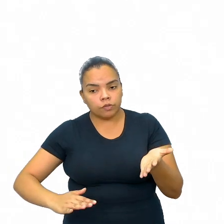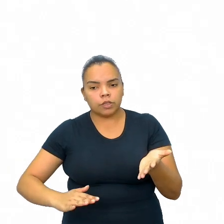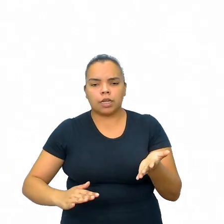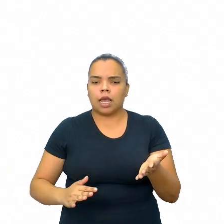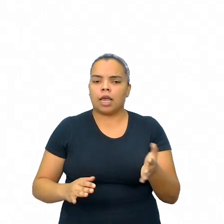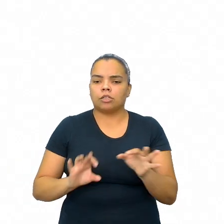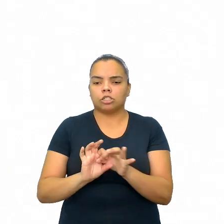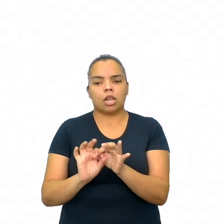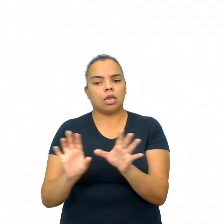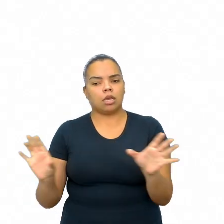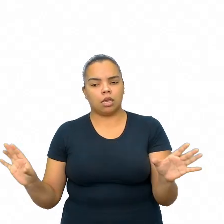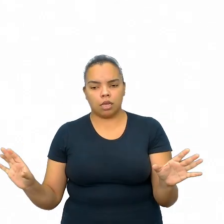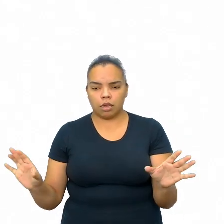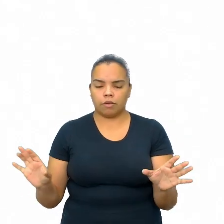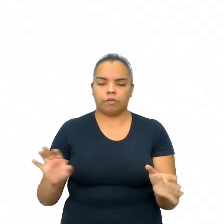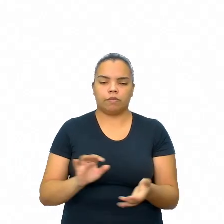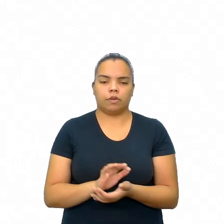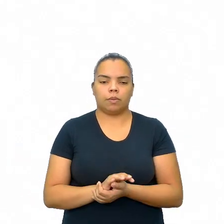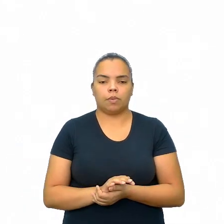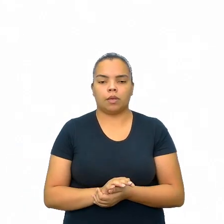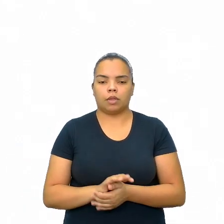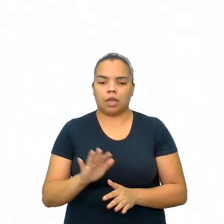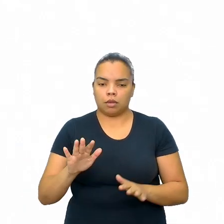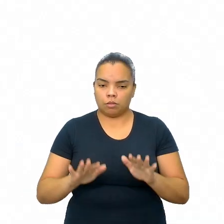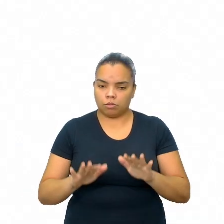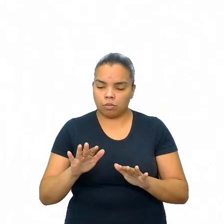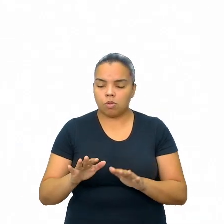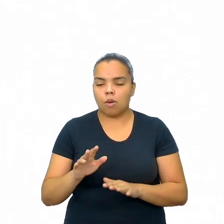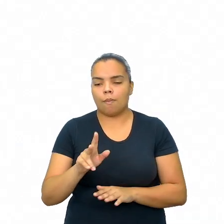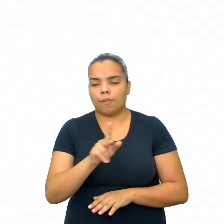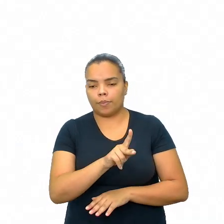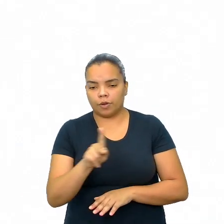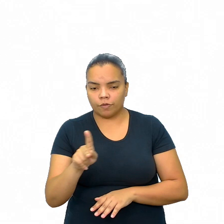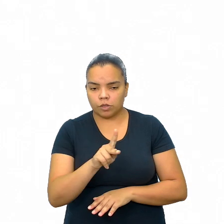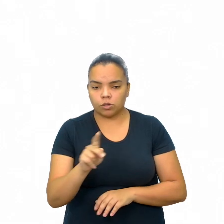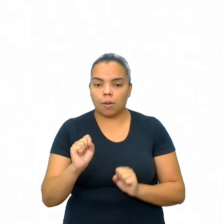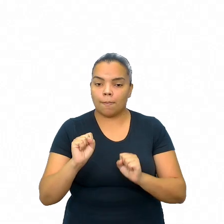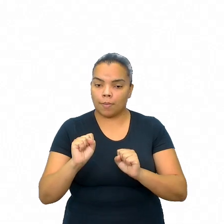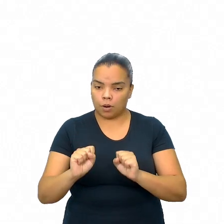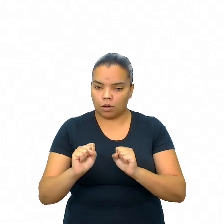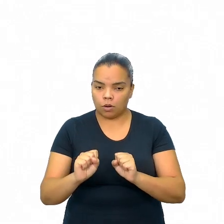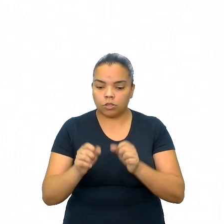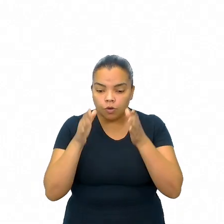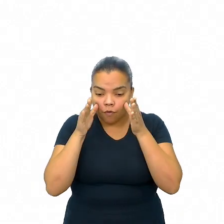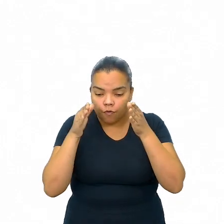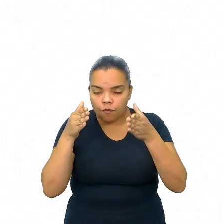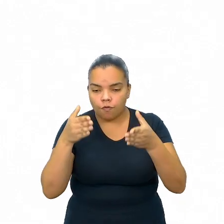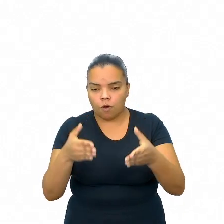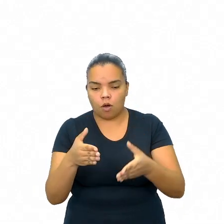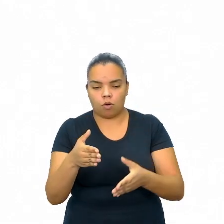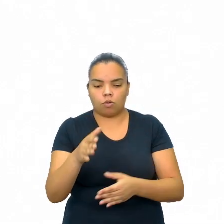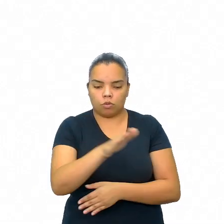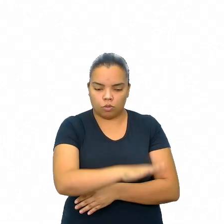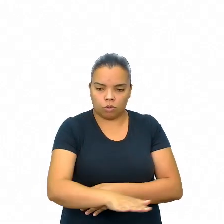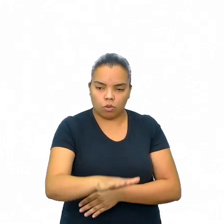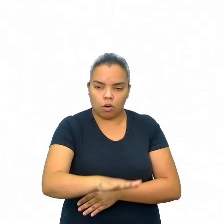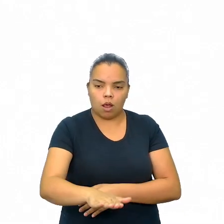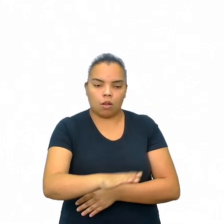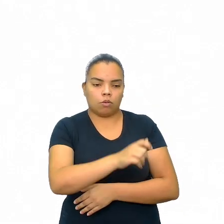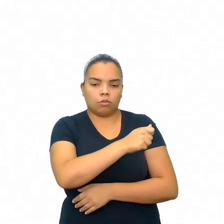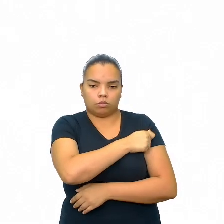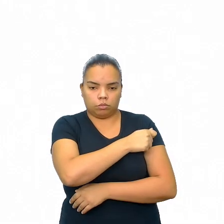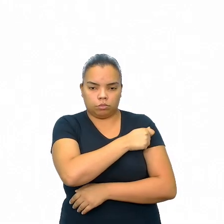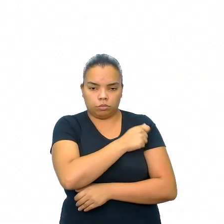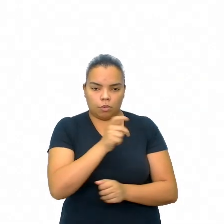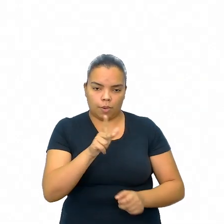autonomia. Dessa forma, o professor poderá se dedicar um pouquinho mais àquele estudante que está ao seu lado.